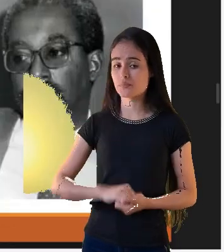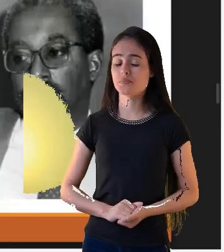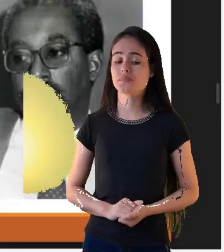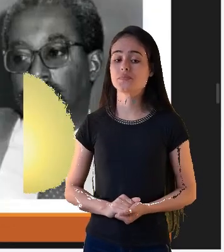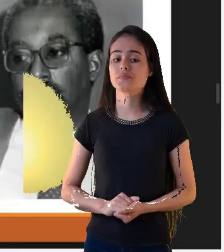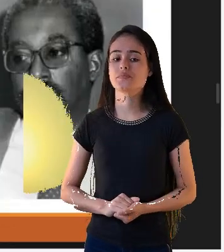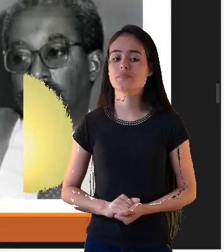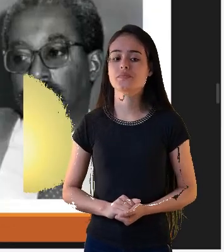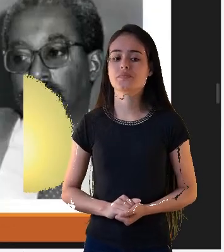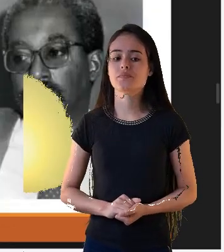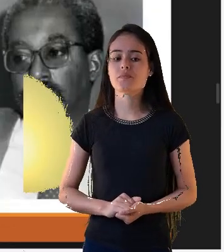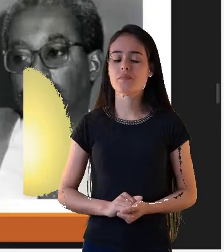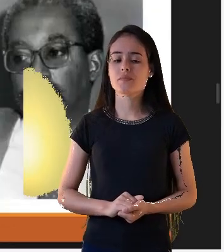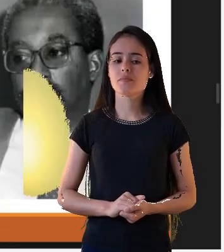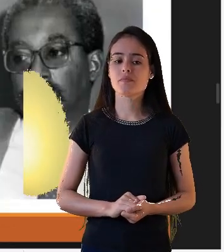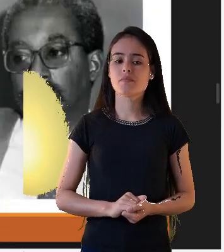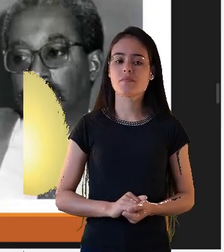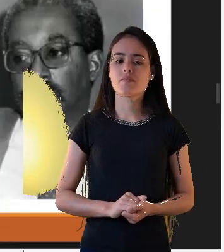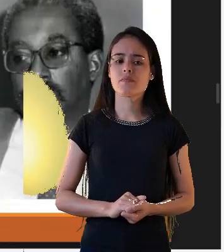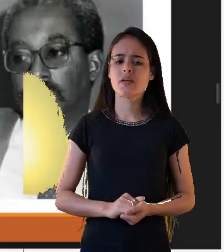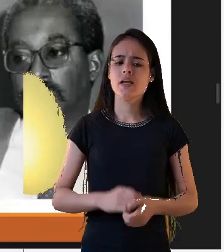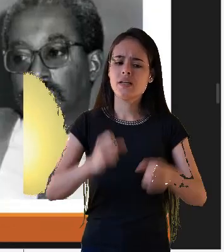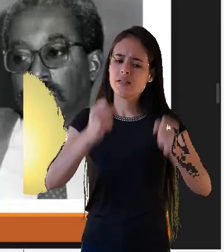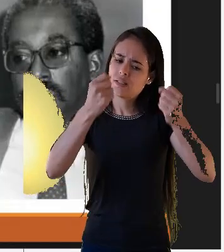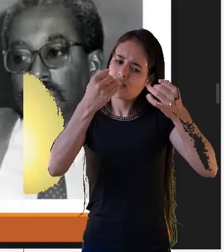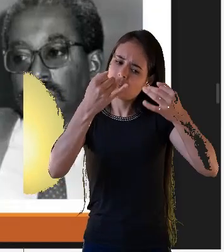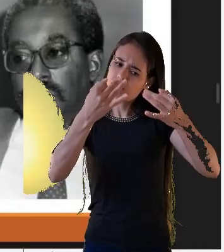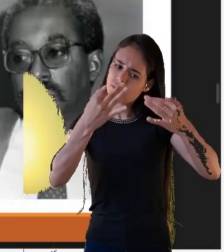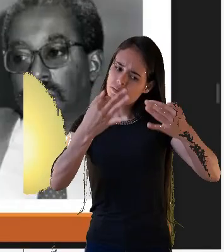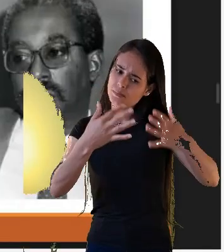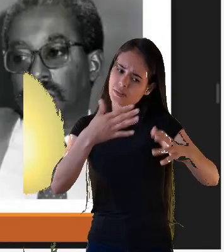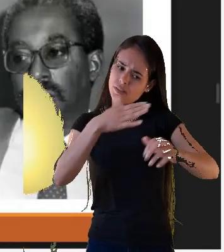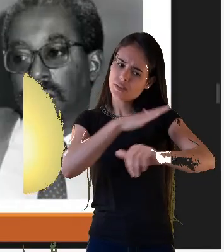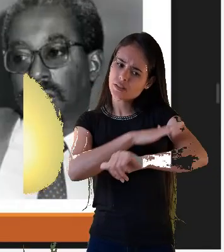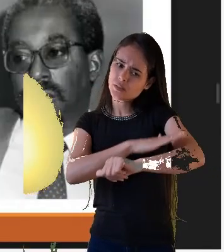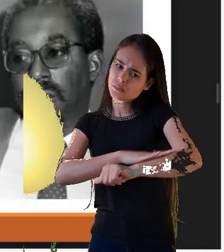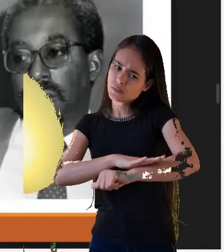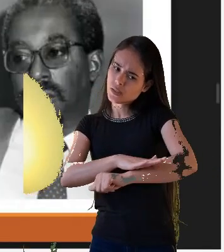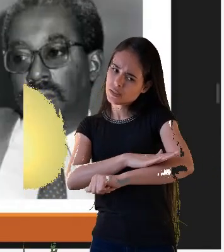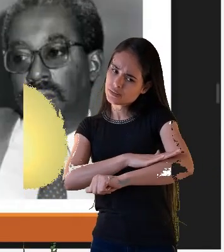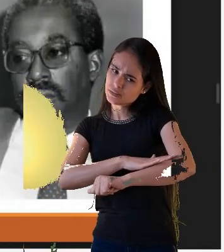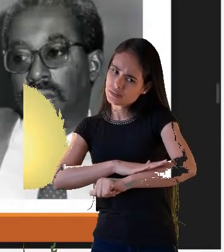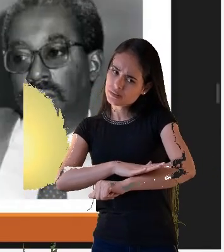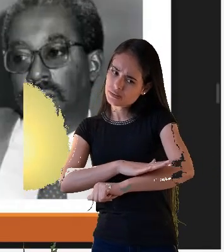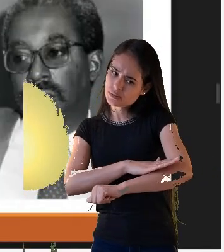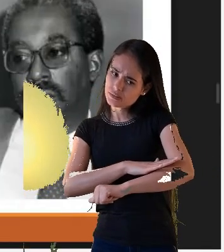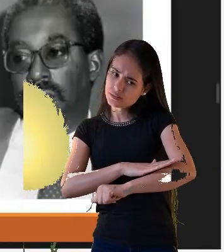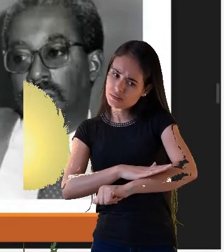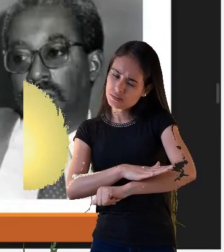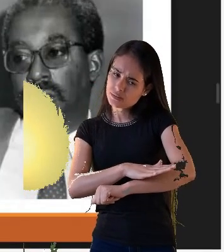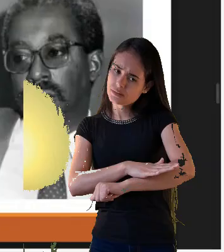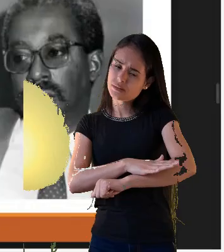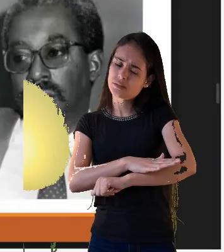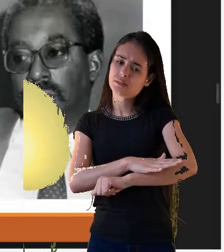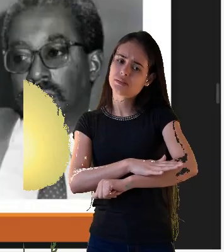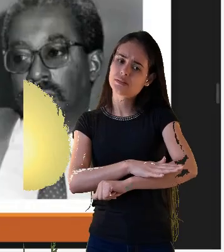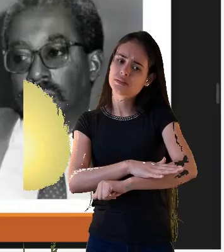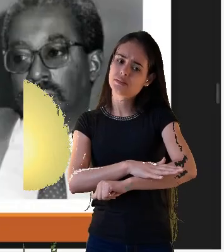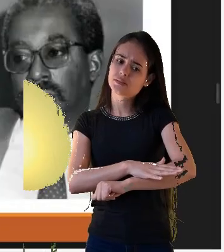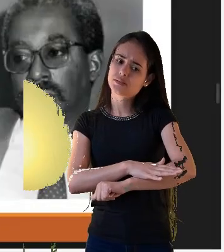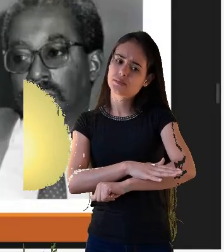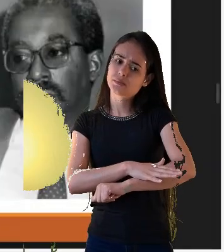né, essa lei, a Lei Caô, né, que é uma das primeiras leis ali que,